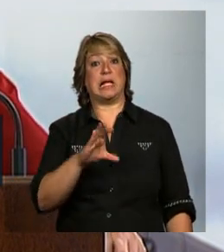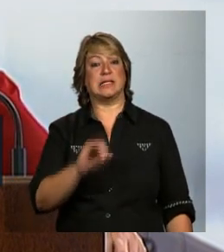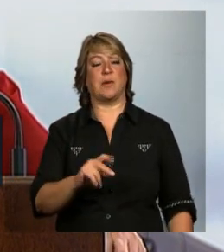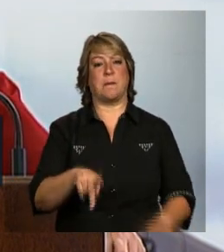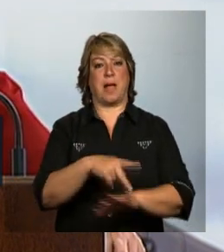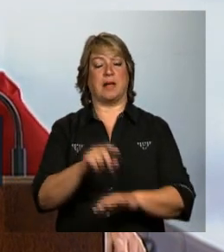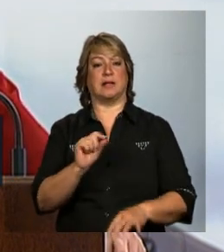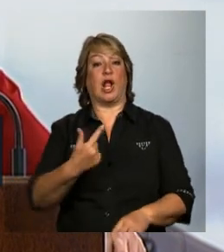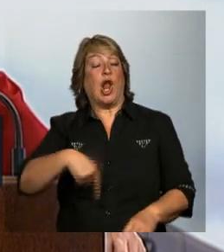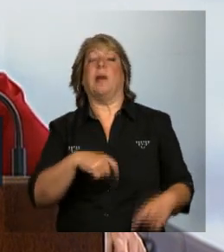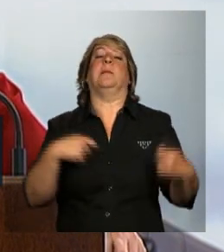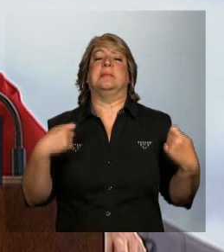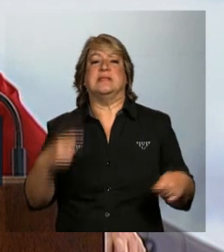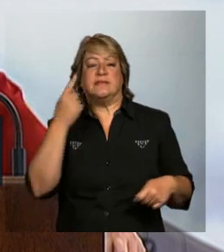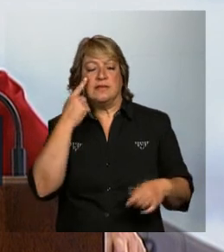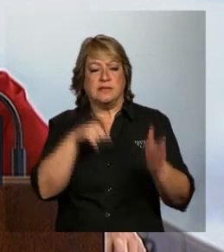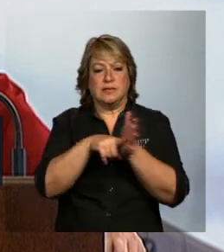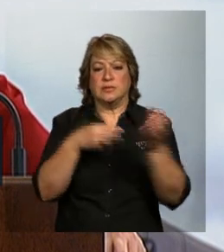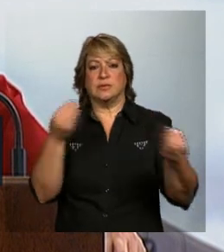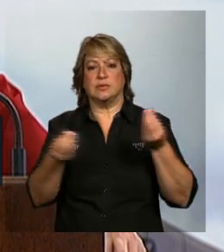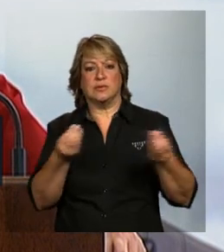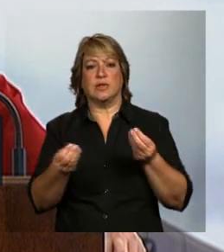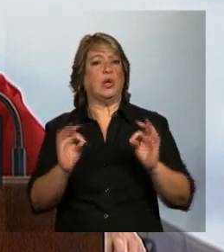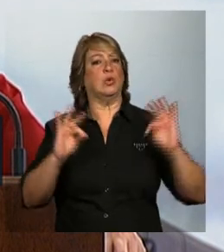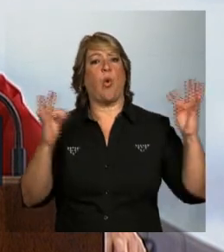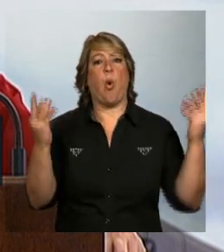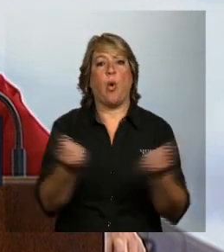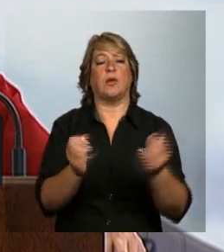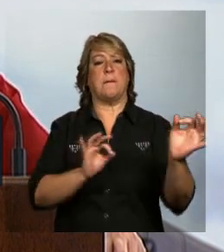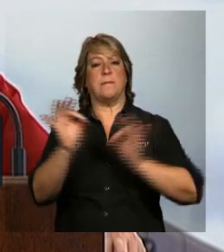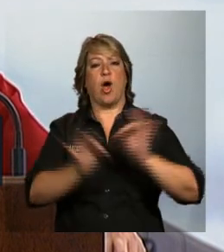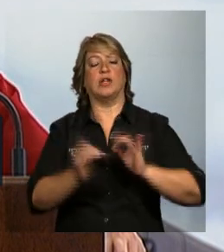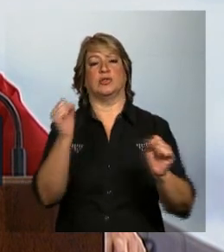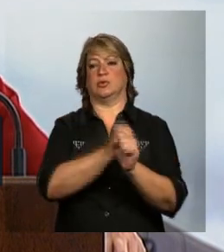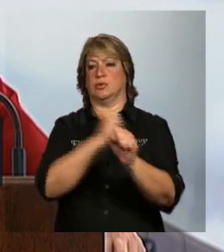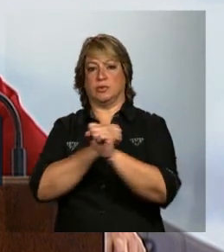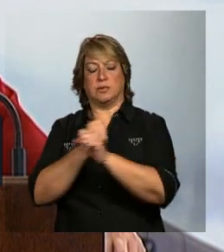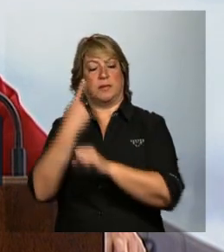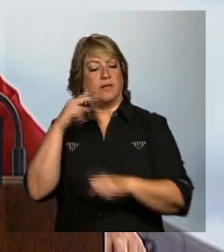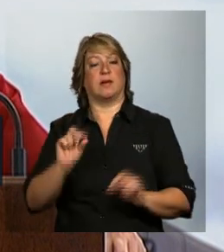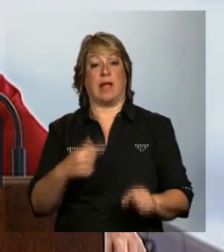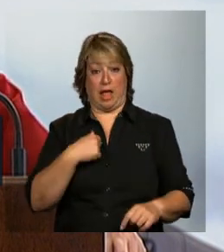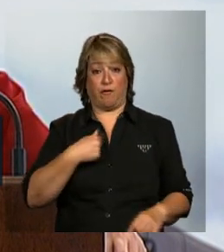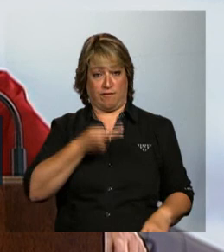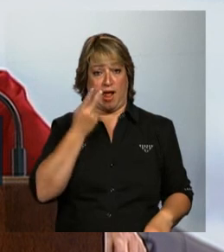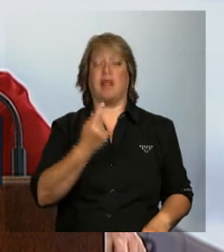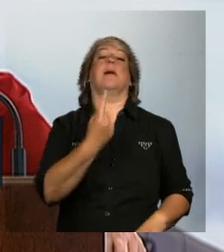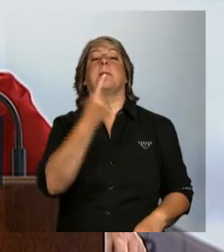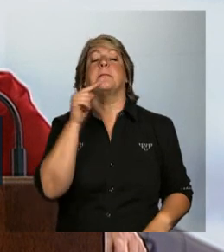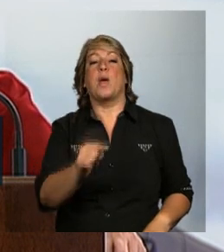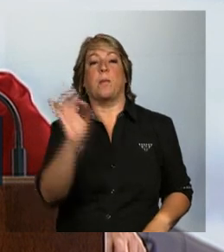que nós tínhamos o computar em todos os projetos de infraestrutura eu disse 1000%